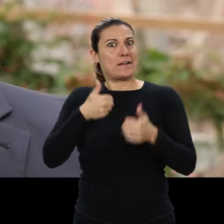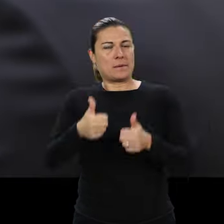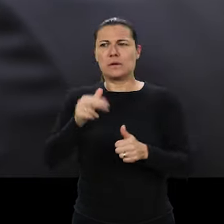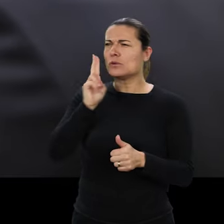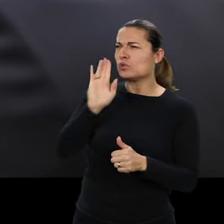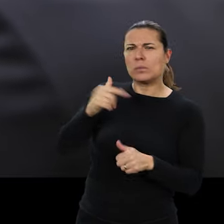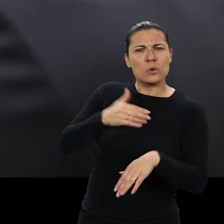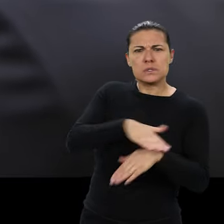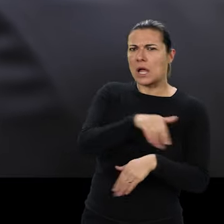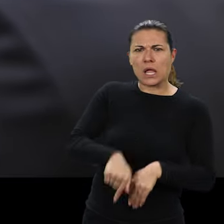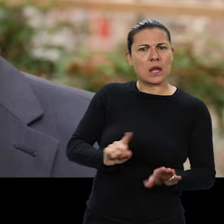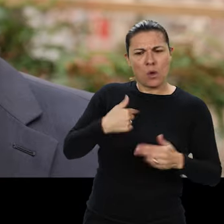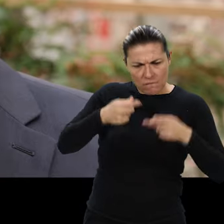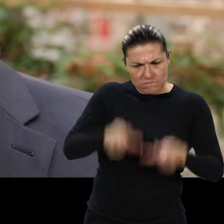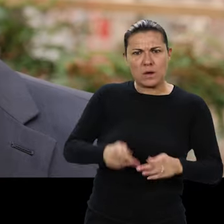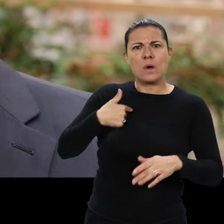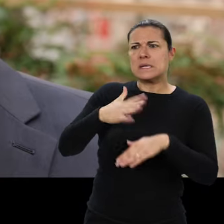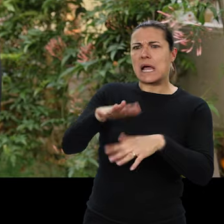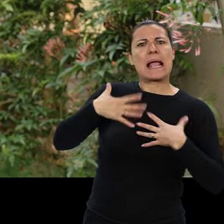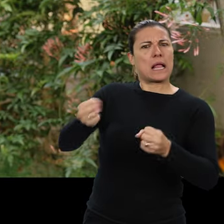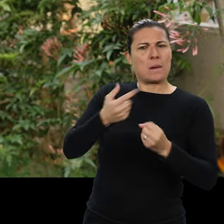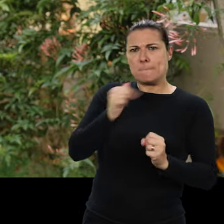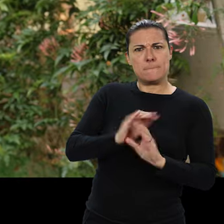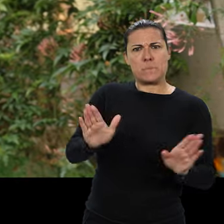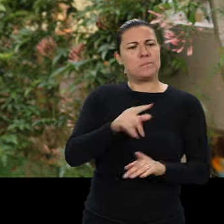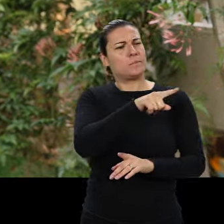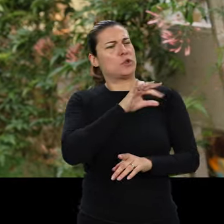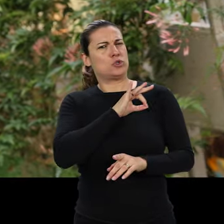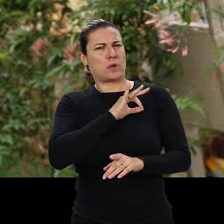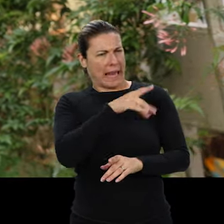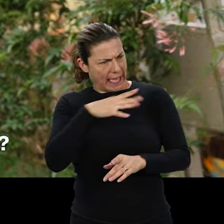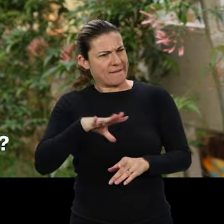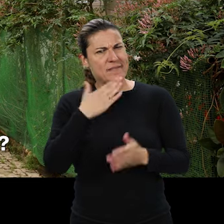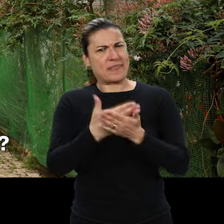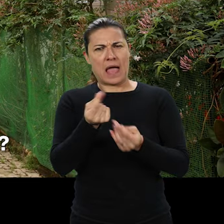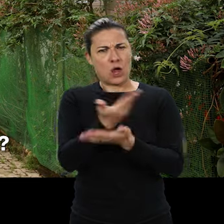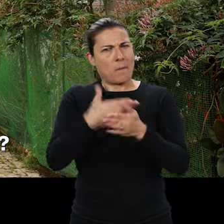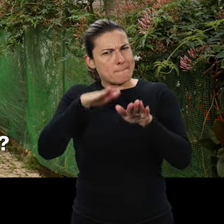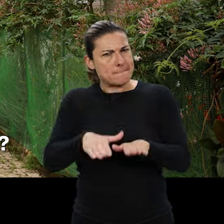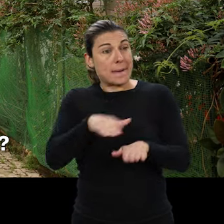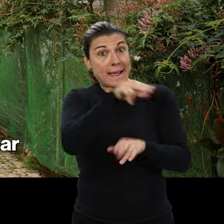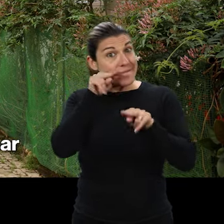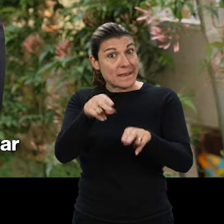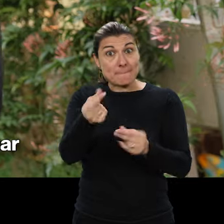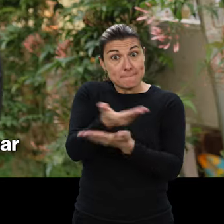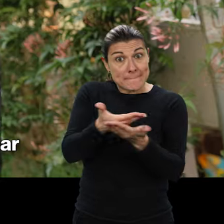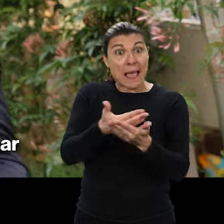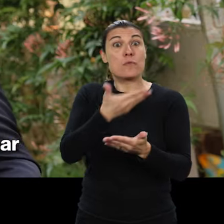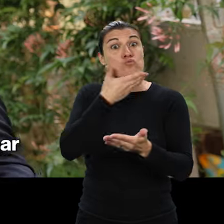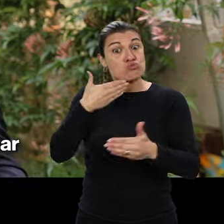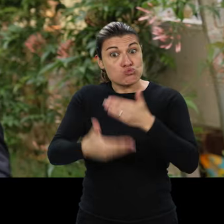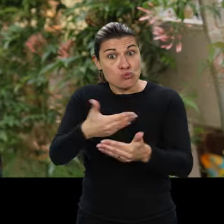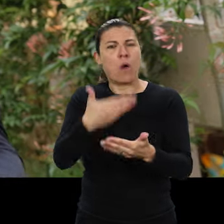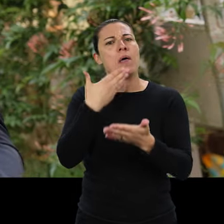miúdos. Nós não vamos sair daqui, aliás, ninguém nos tira daqui. Então, mas o senhor quer parar a nossa economia. Não vê que só com o